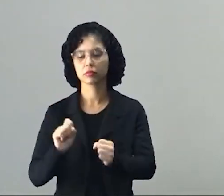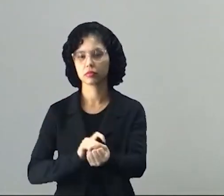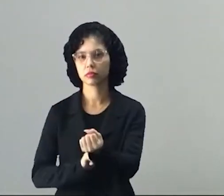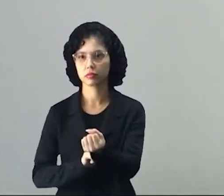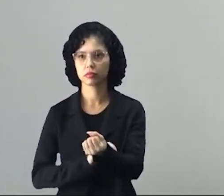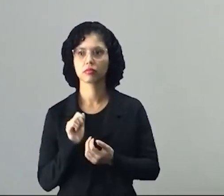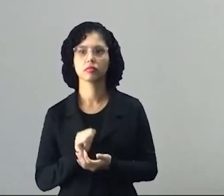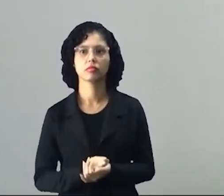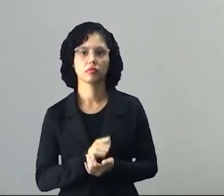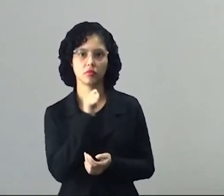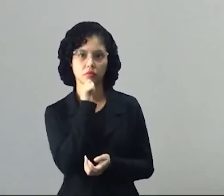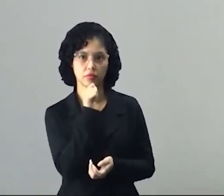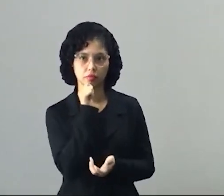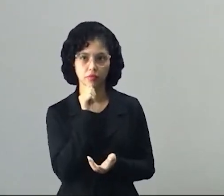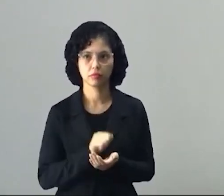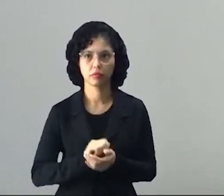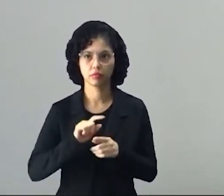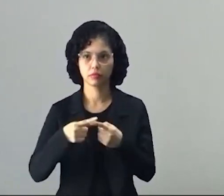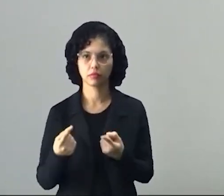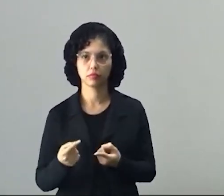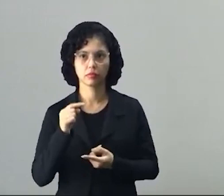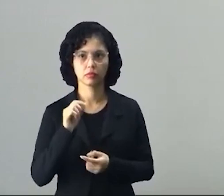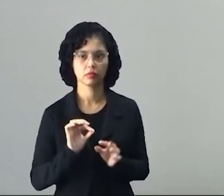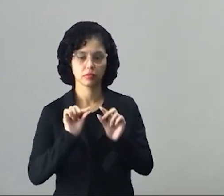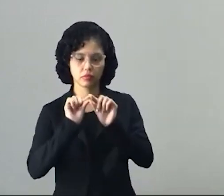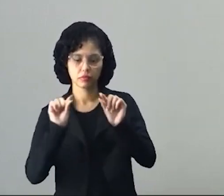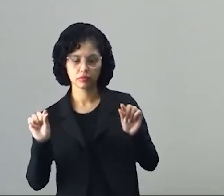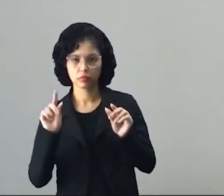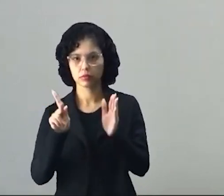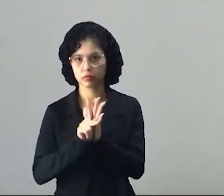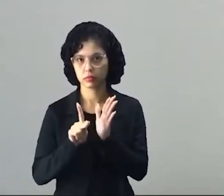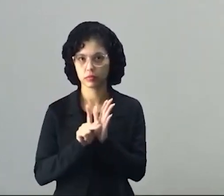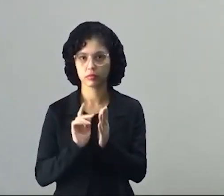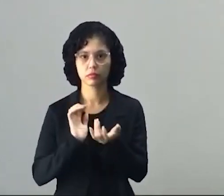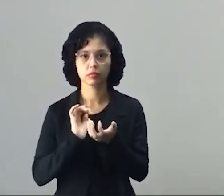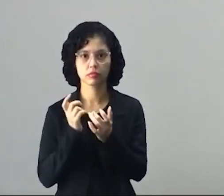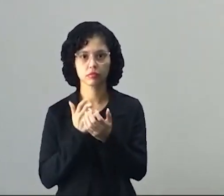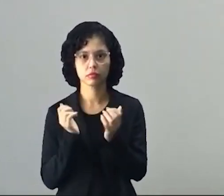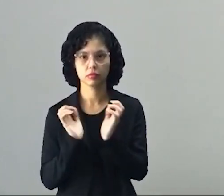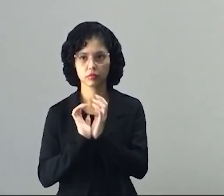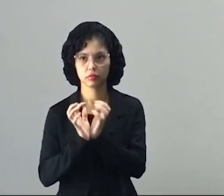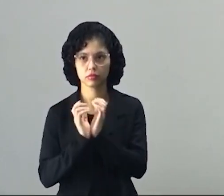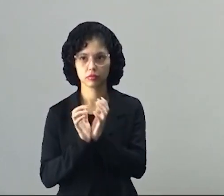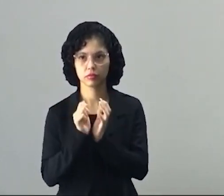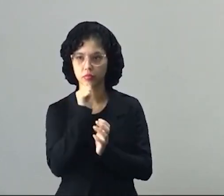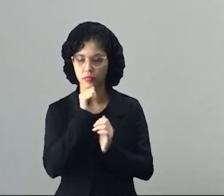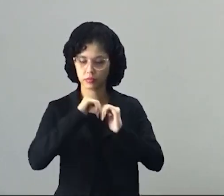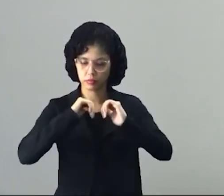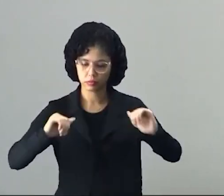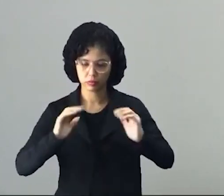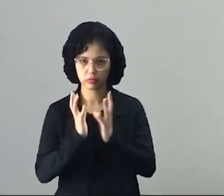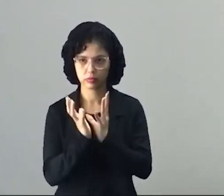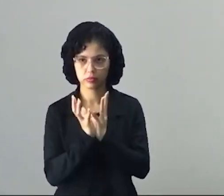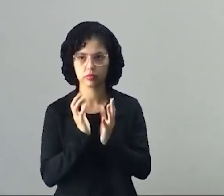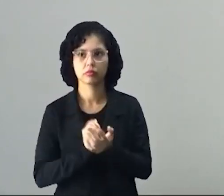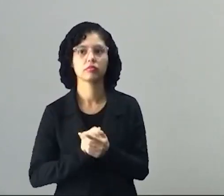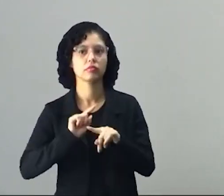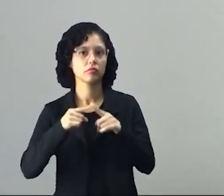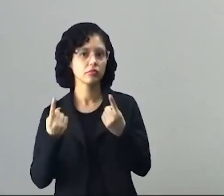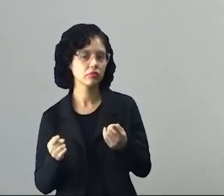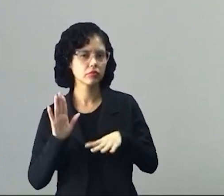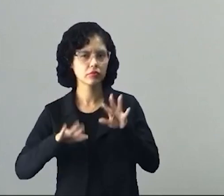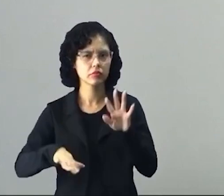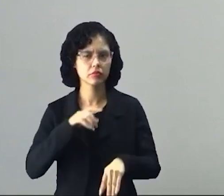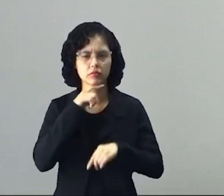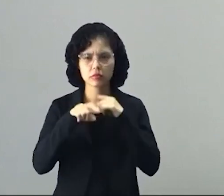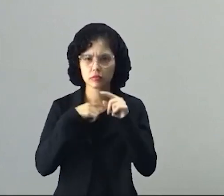nervoso, rudimentar e tal, mas nos cordatos a gente vai ter um feixe neural mesmo, certo? E isso vai separar os grupos. Mas, às vezes,